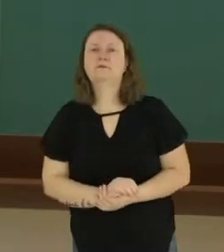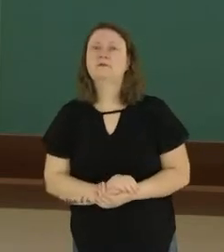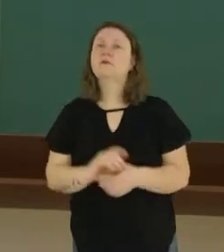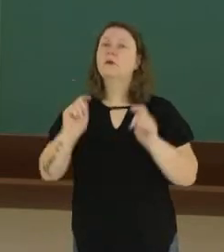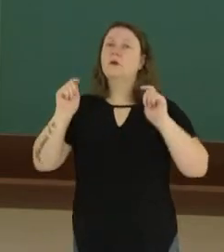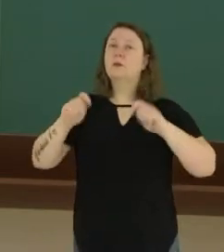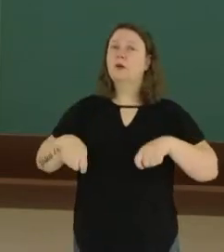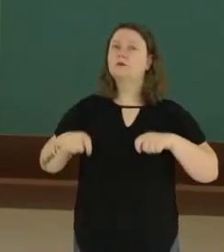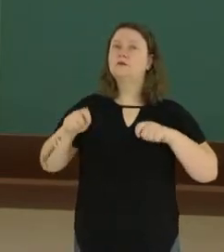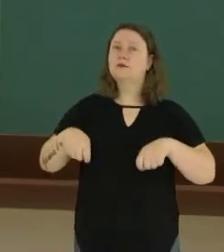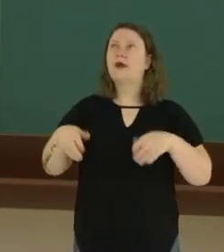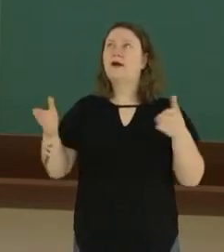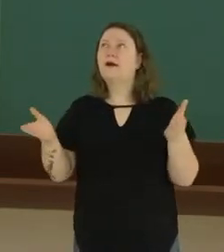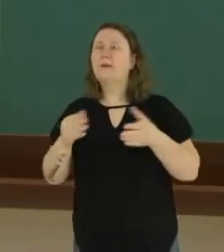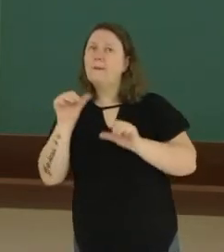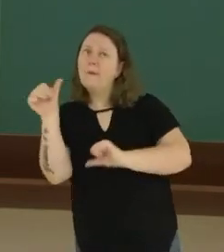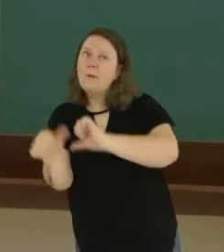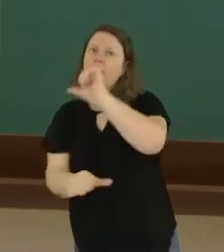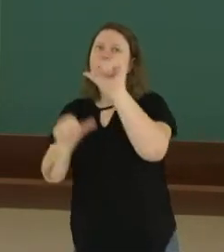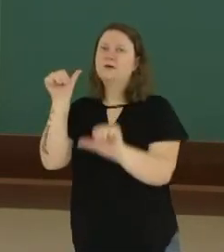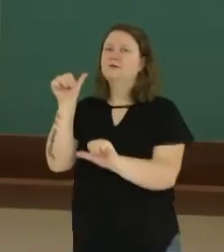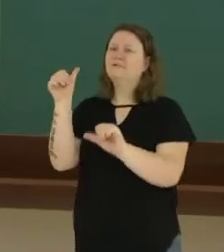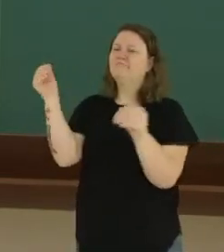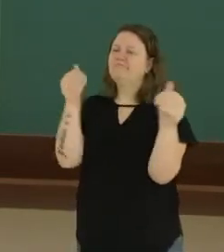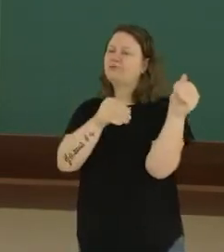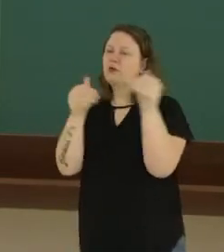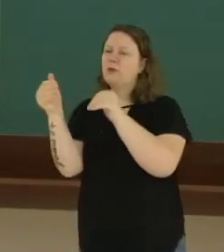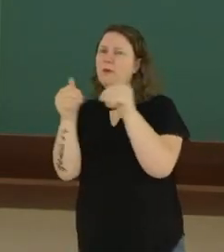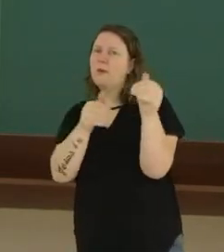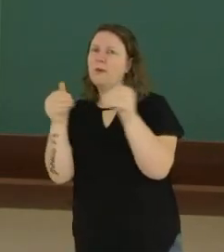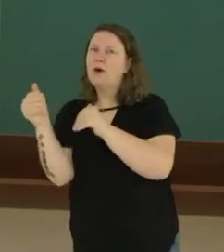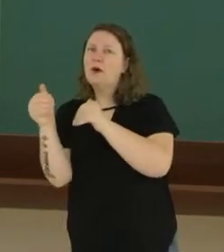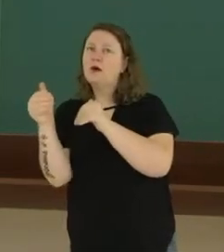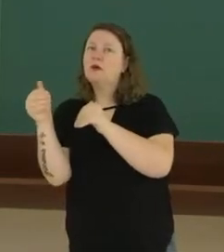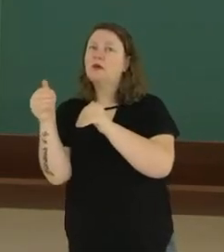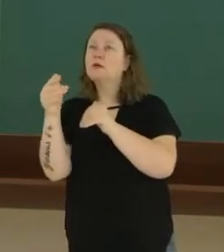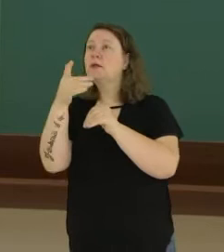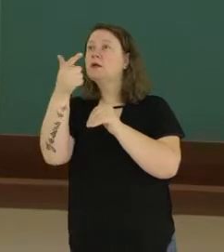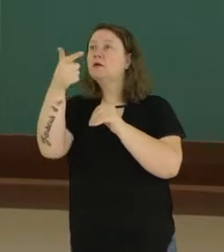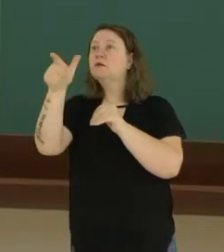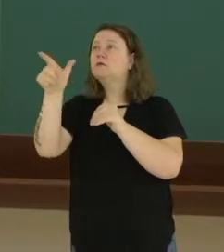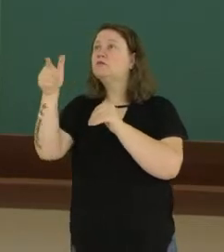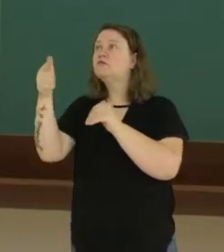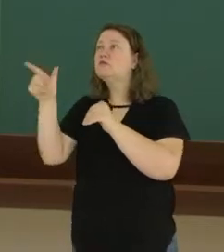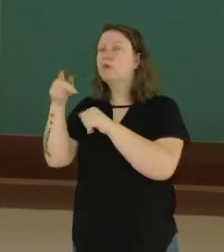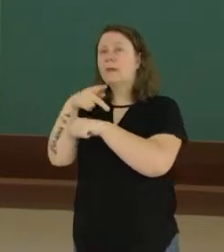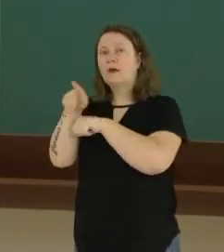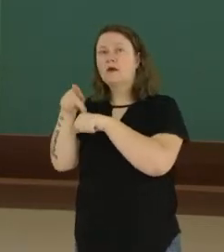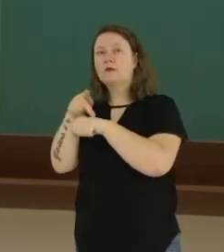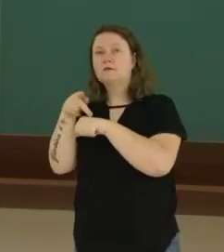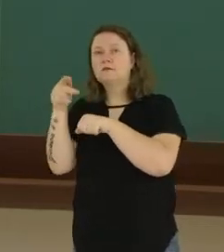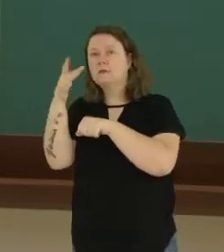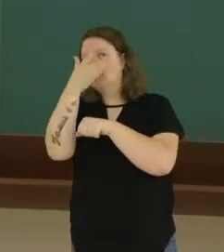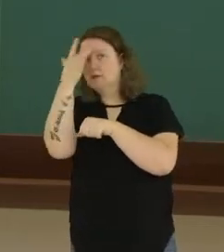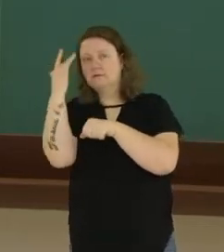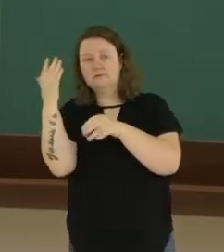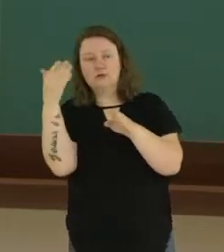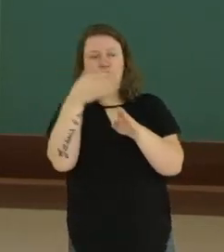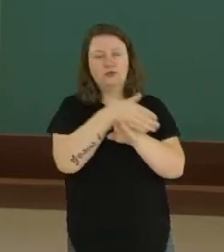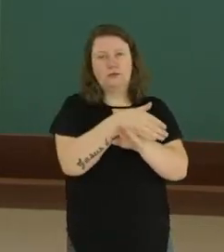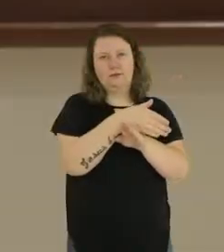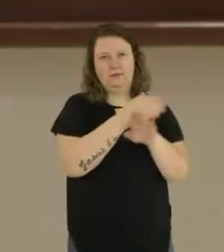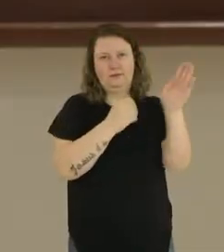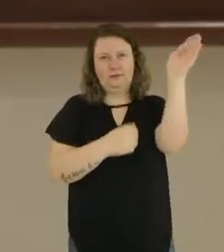vinda desses imigrantes europeus aqui para o Brasil. Mas daí, eu quero saber de vocês. Você sabe